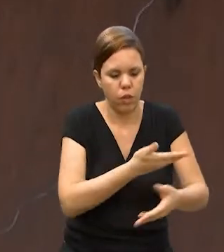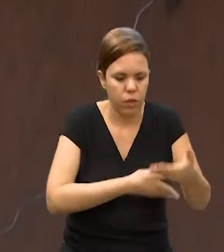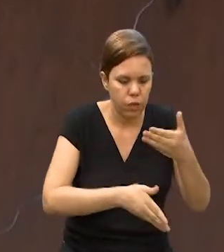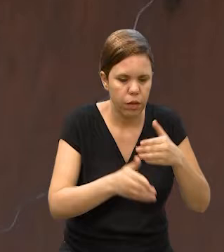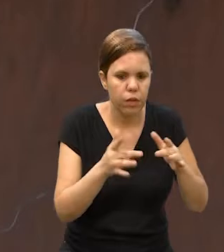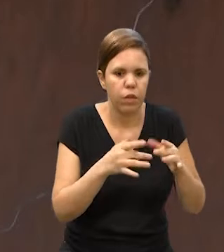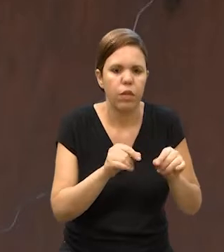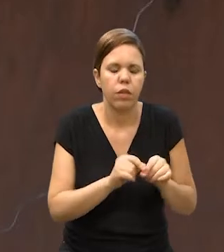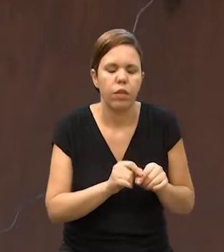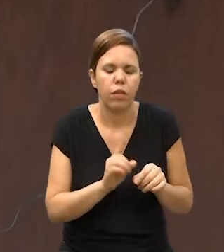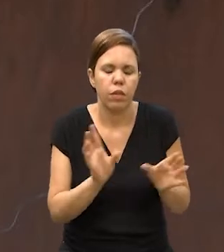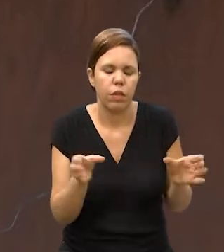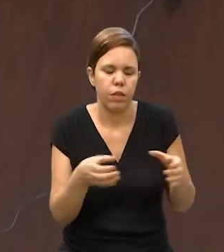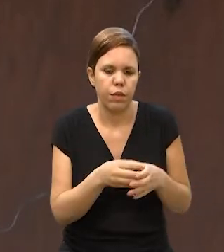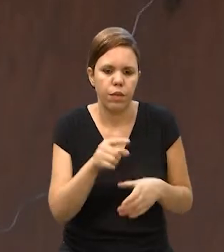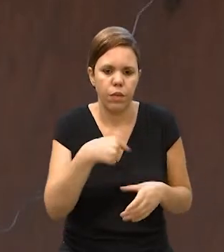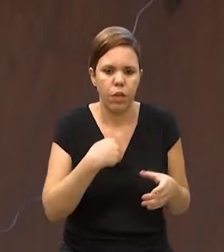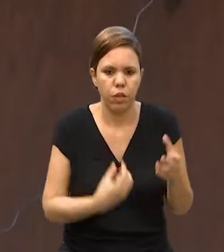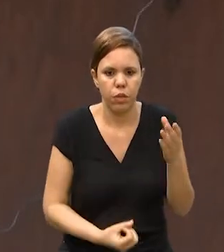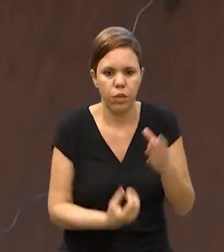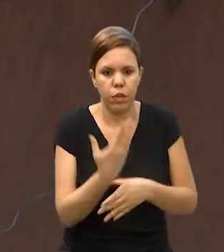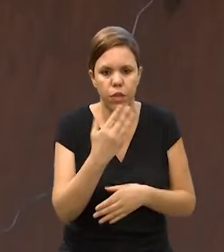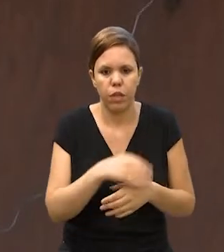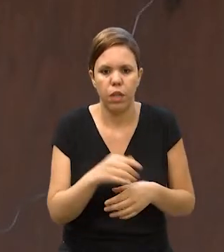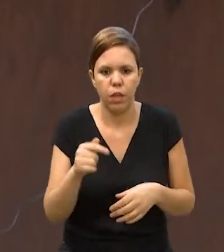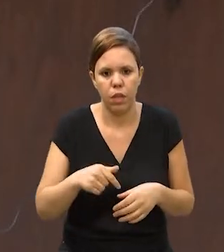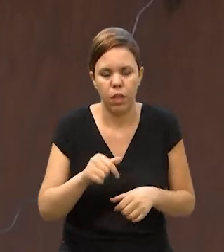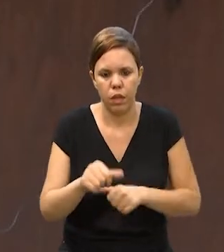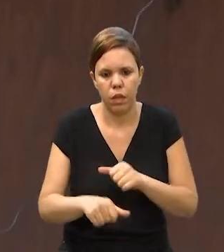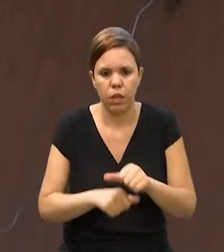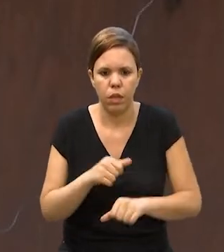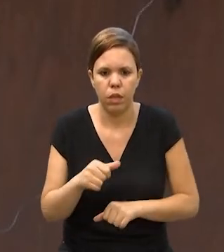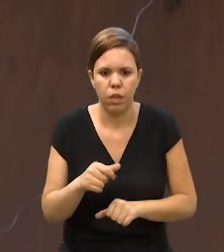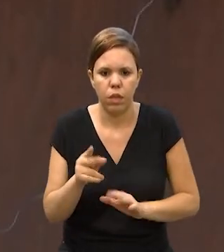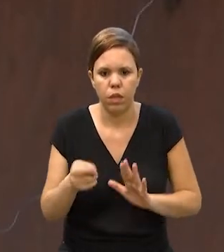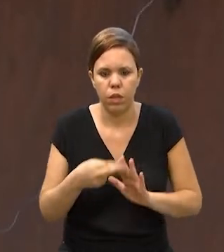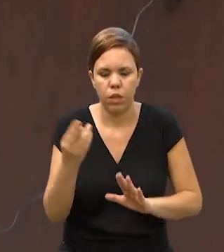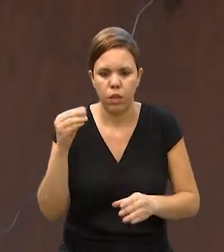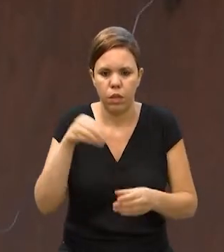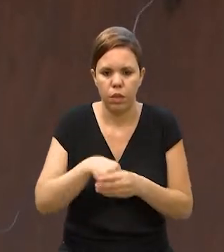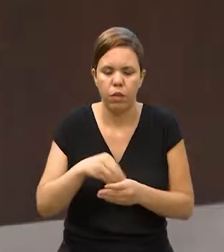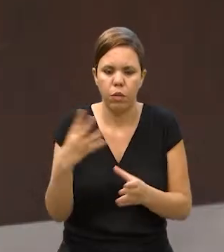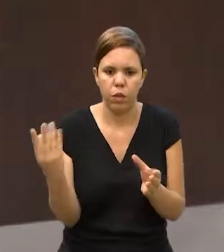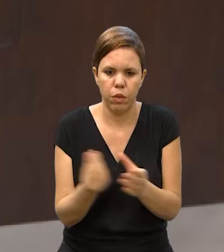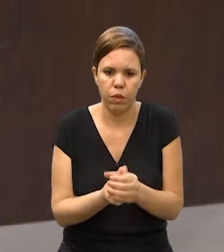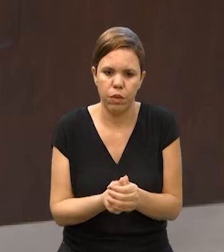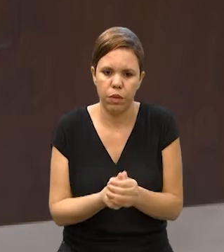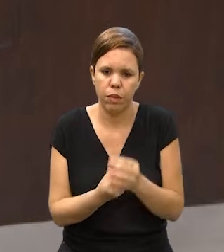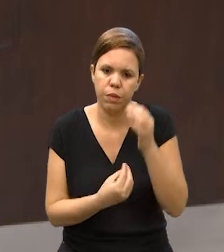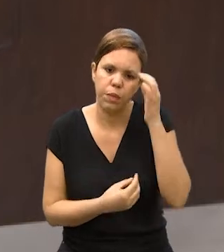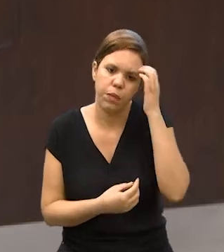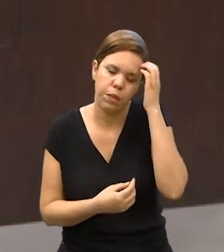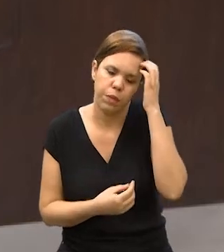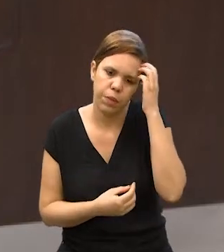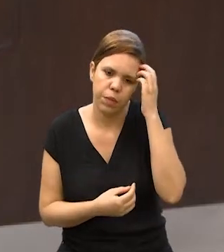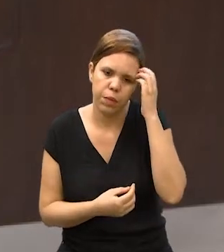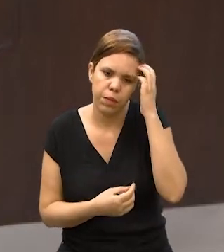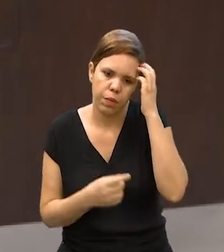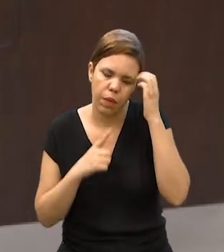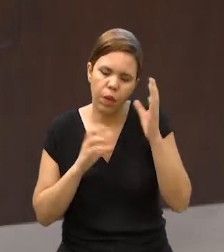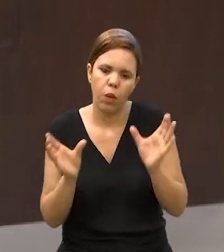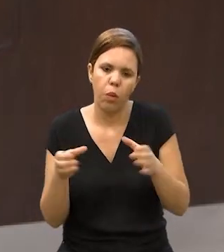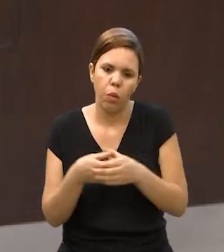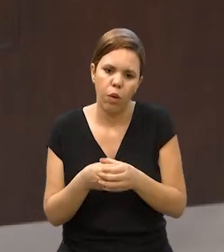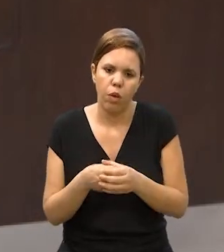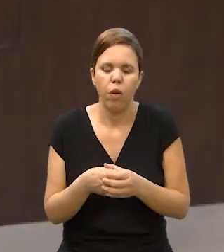comissão que eu criei, aqui alterei o regimento interno para incluir no regimento, para criar uma